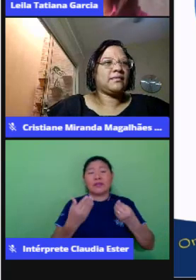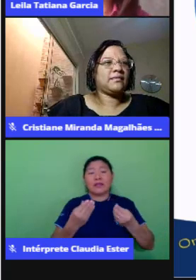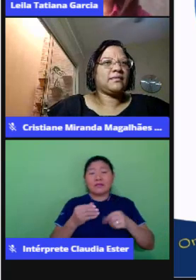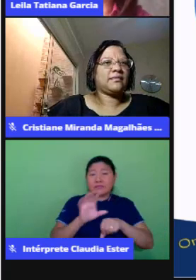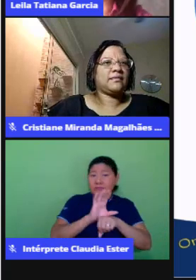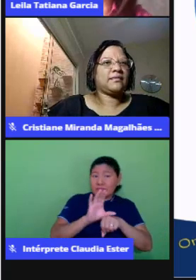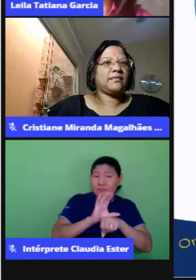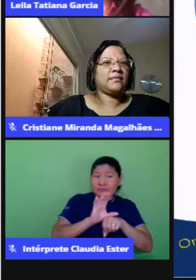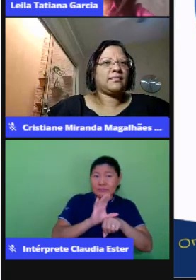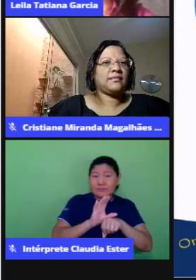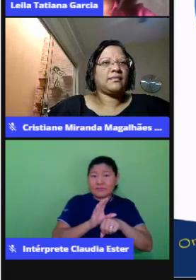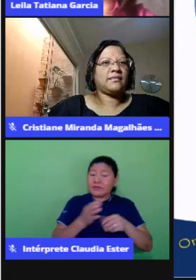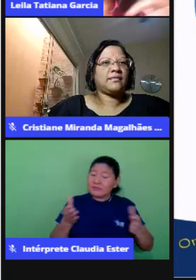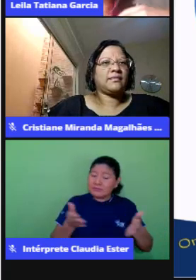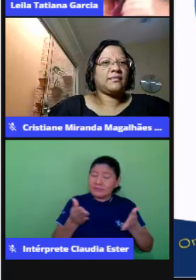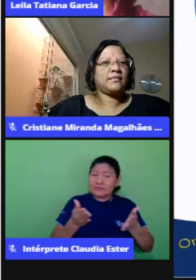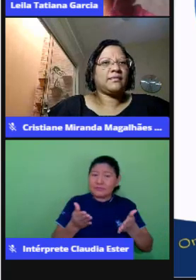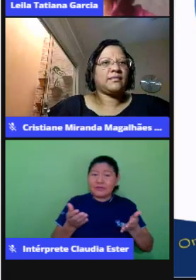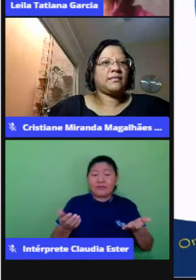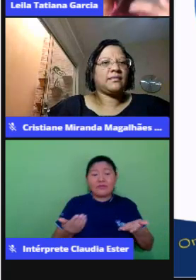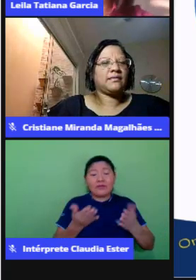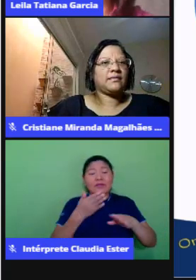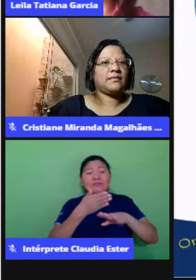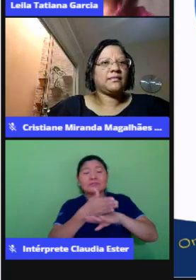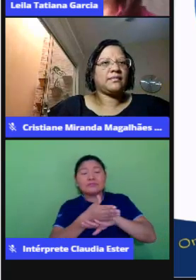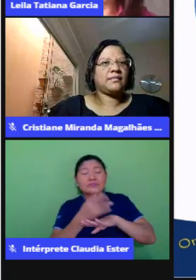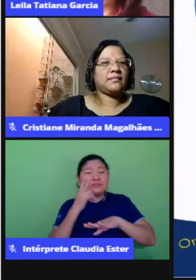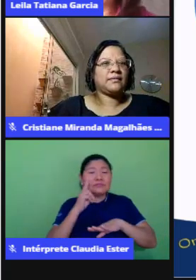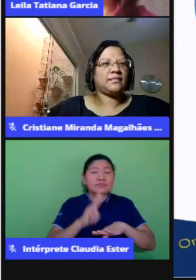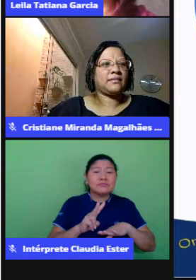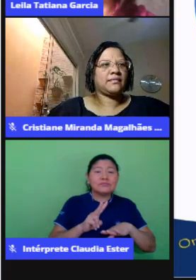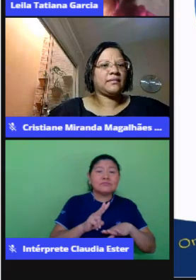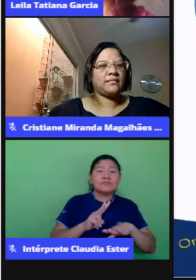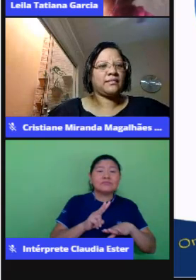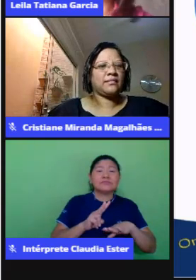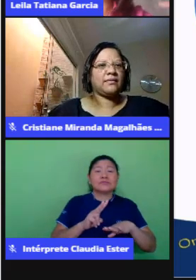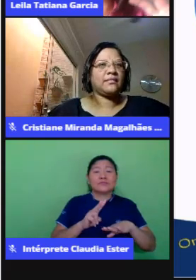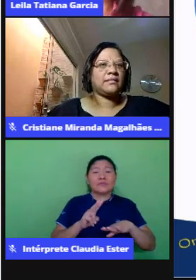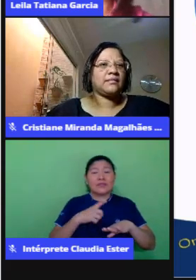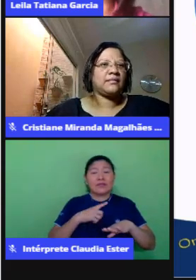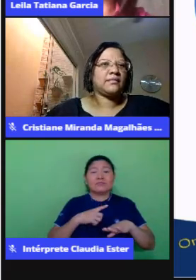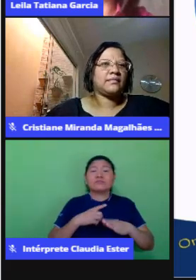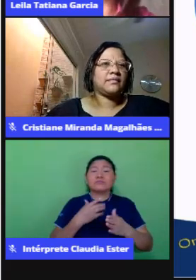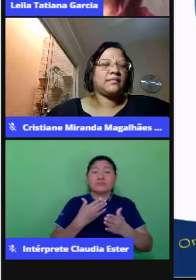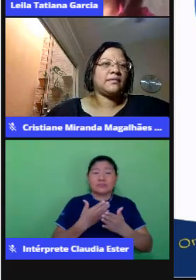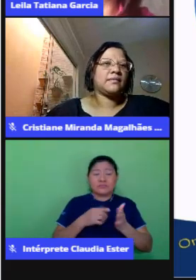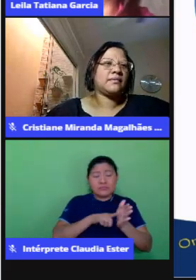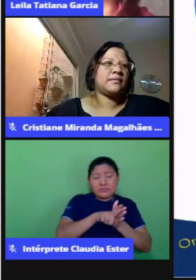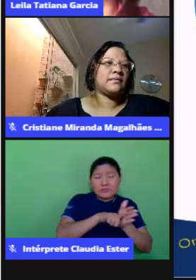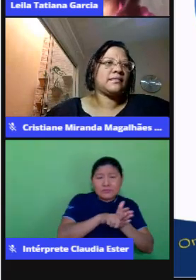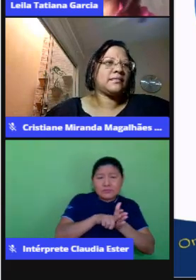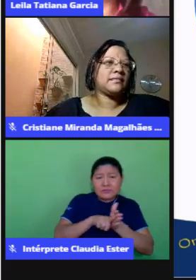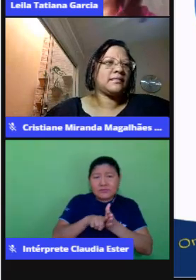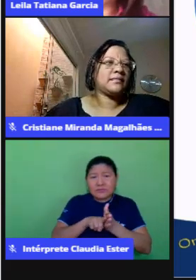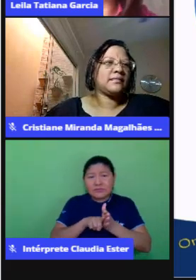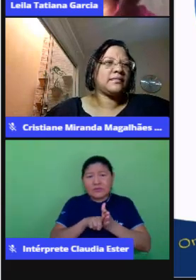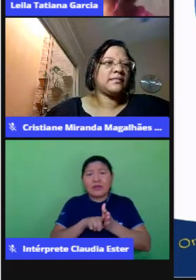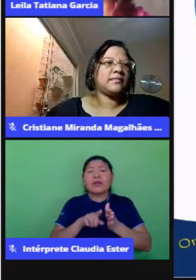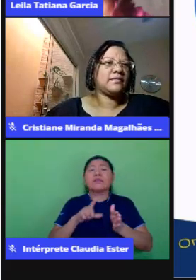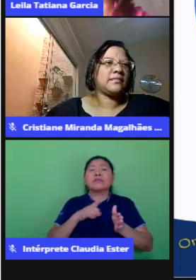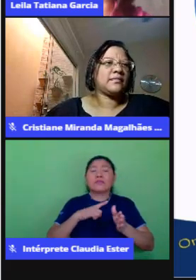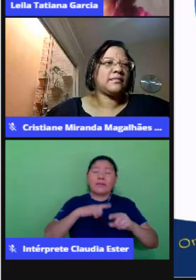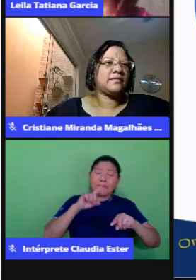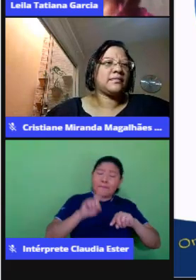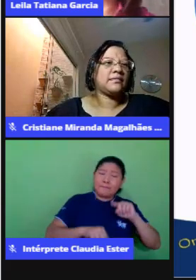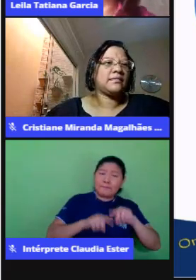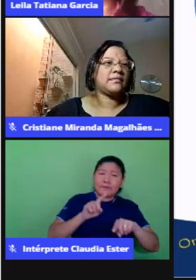a entrarem lá, porque várias coisas nós colocamos lá, tá? Assim, a gente está sempre alimentando, colocando materiais,